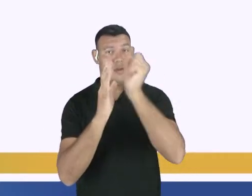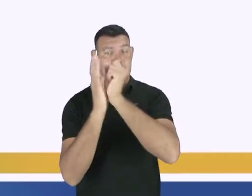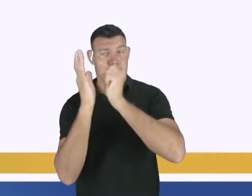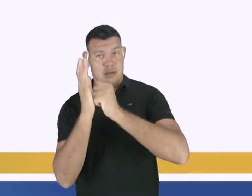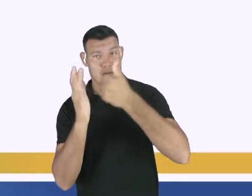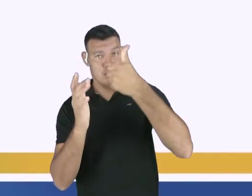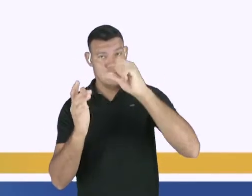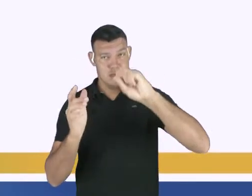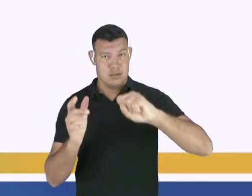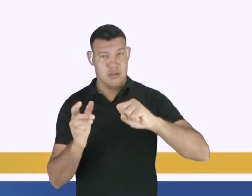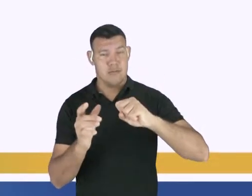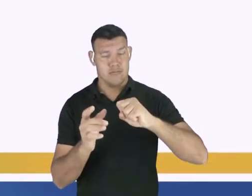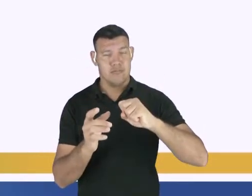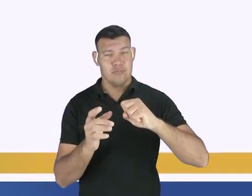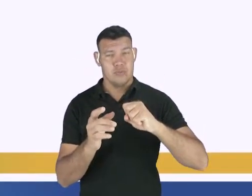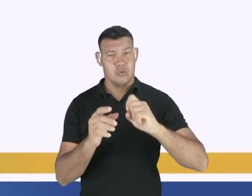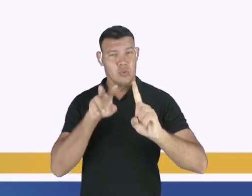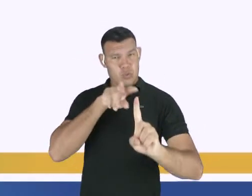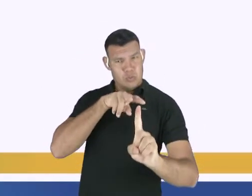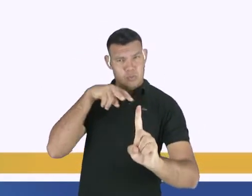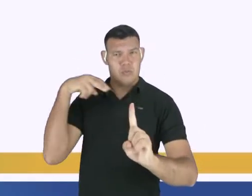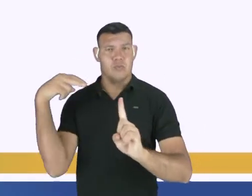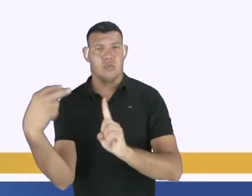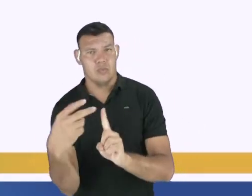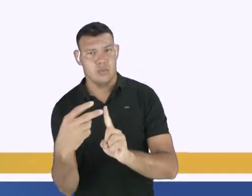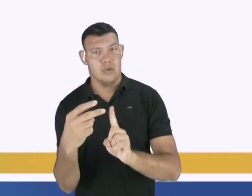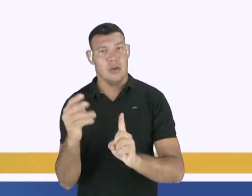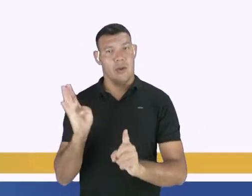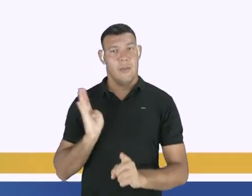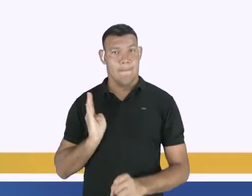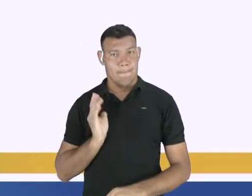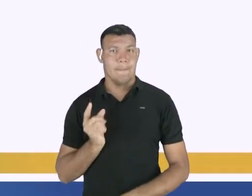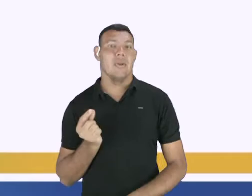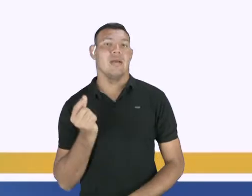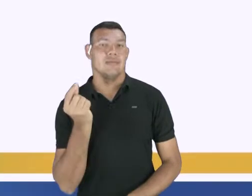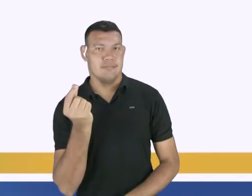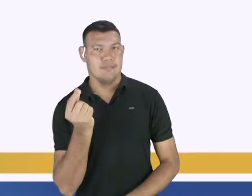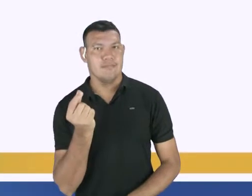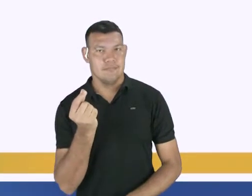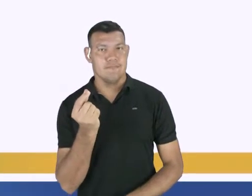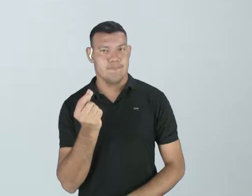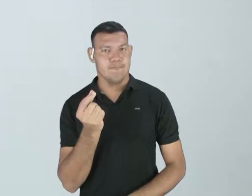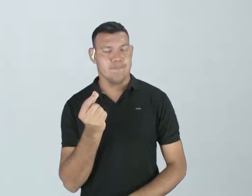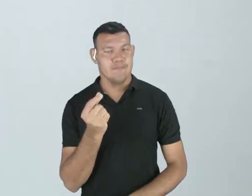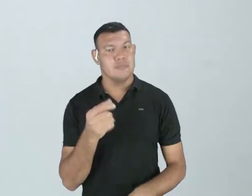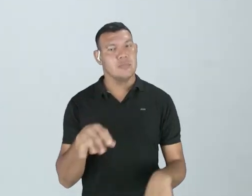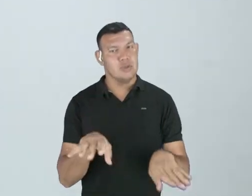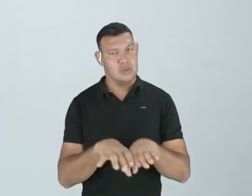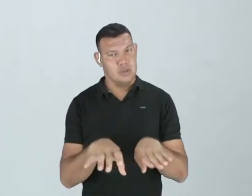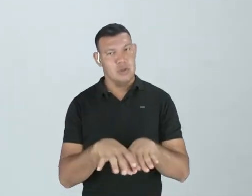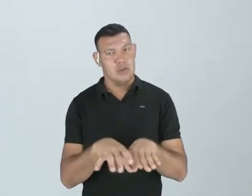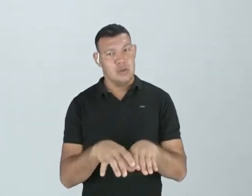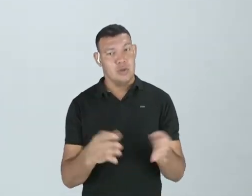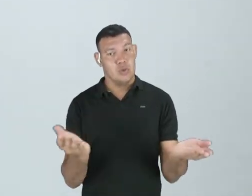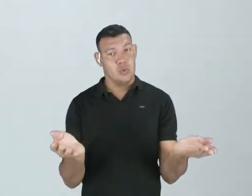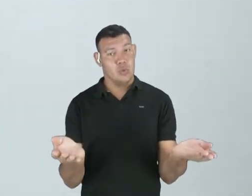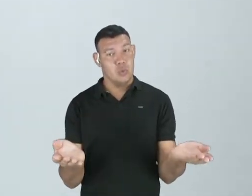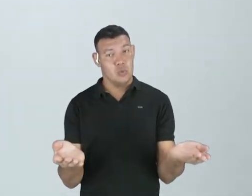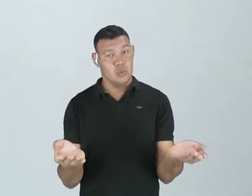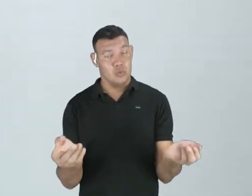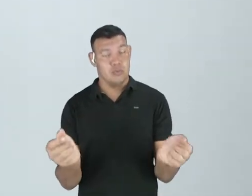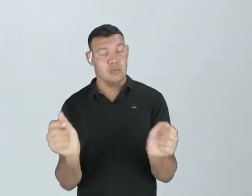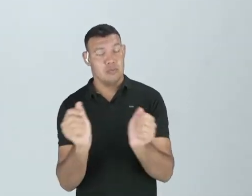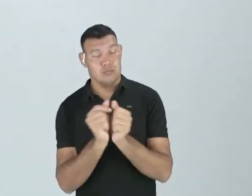o ponto de vista da burguesia, defendendo o capitalismo. Então, aí a gente já teve um pouquinho de noção do que é